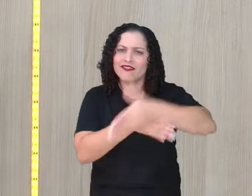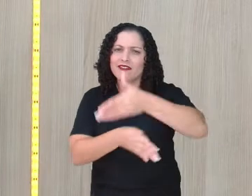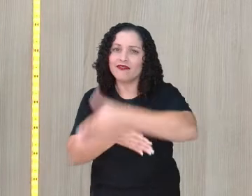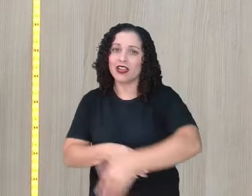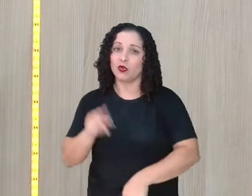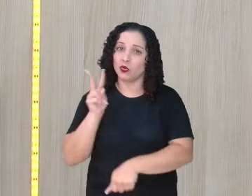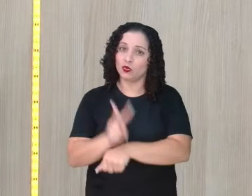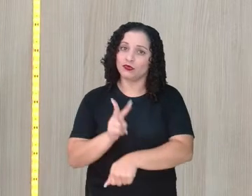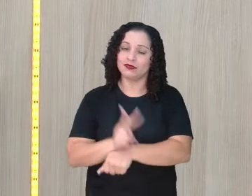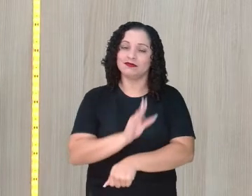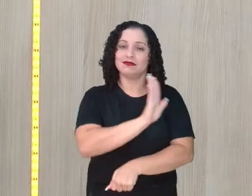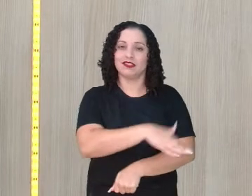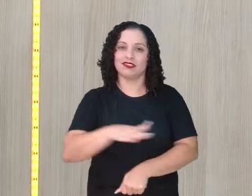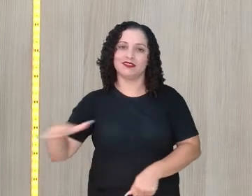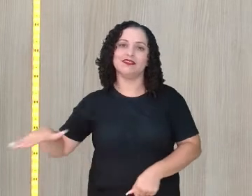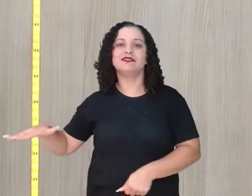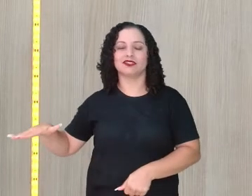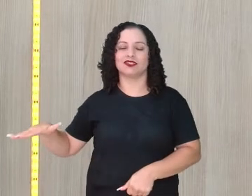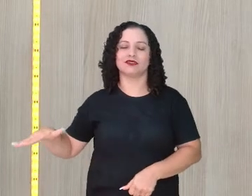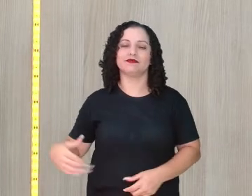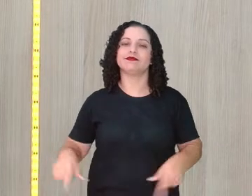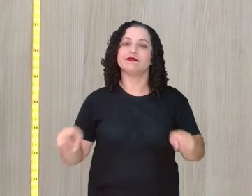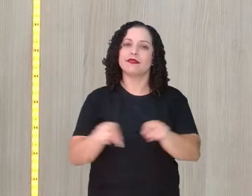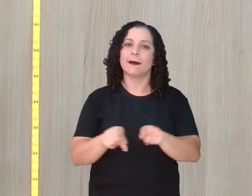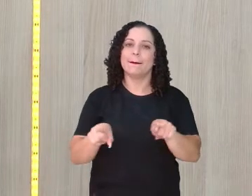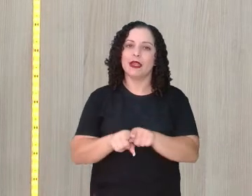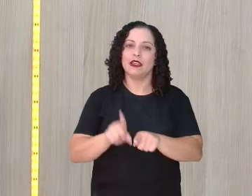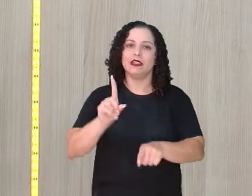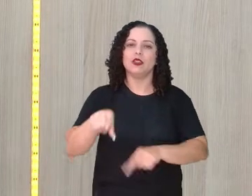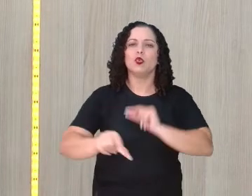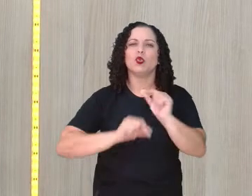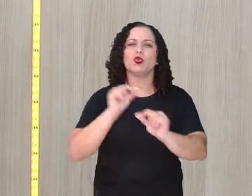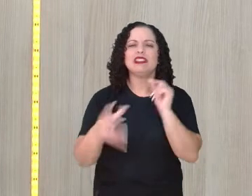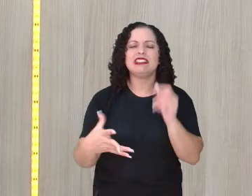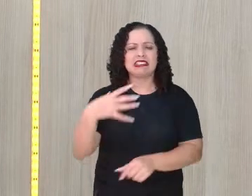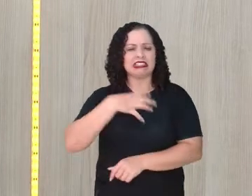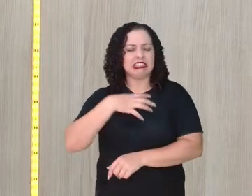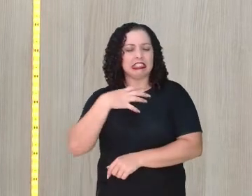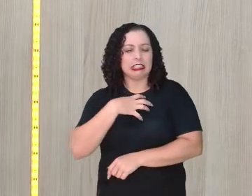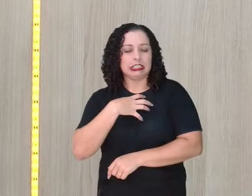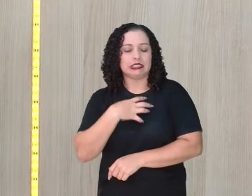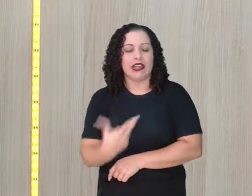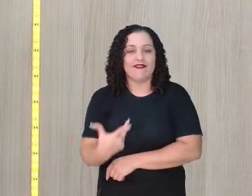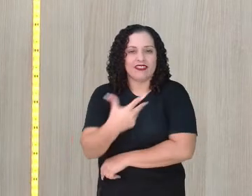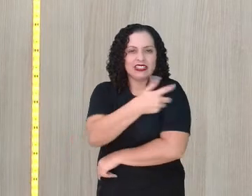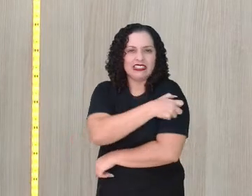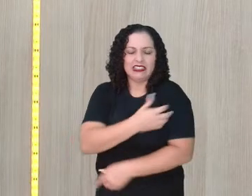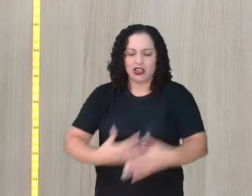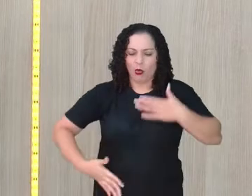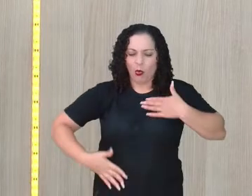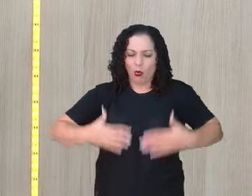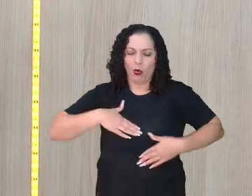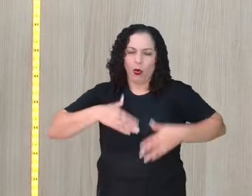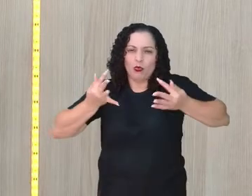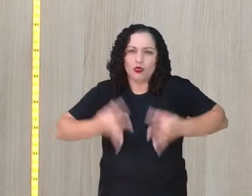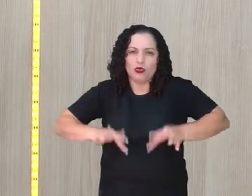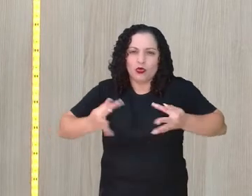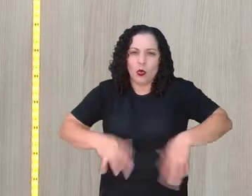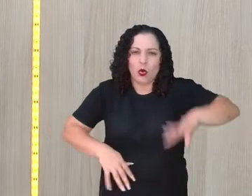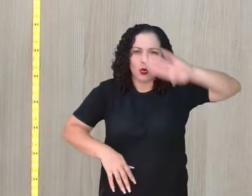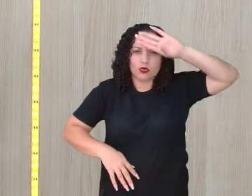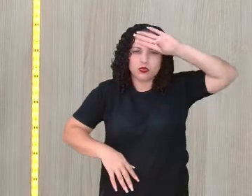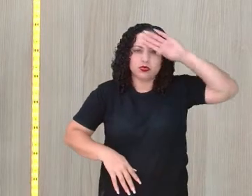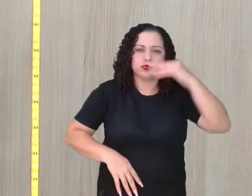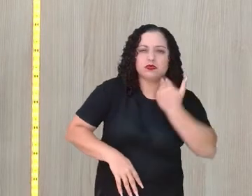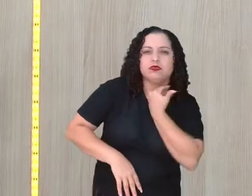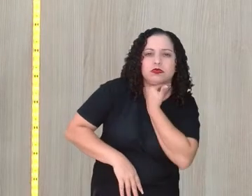cuidar das nossas crianças. E quanto à questão de efeitos colaterais, toda vacina tem. Isso. Toda vacina tem. Então, é melhor